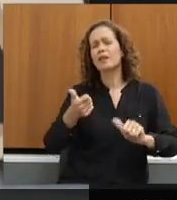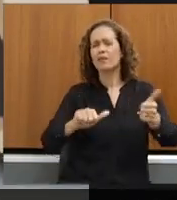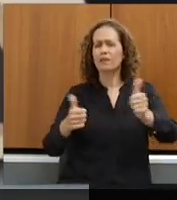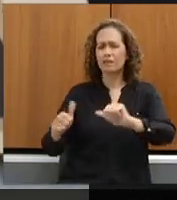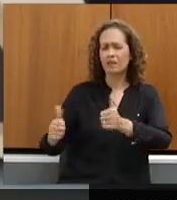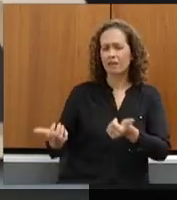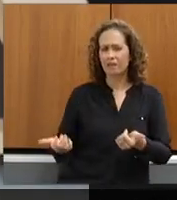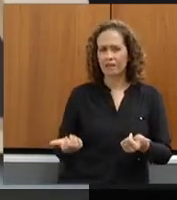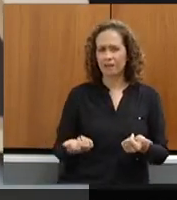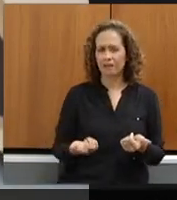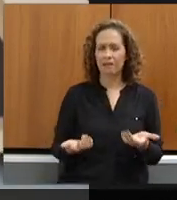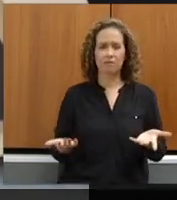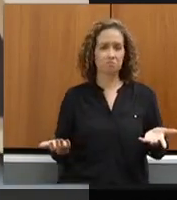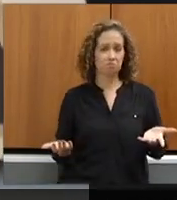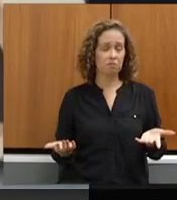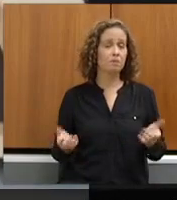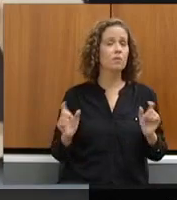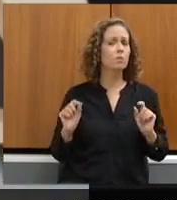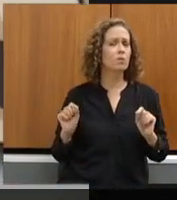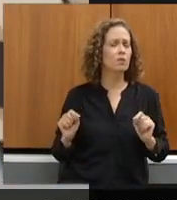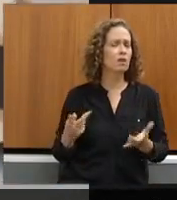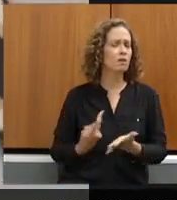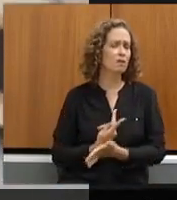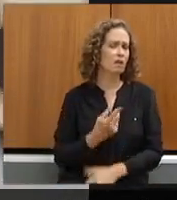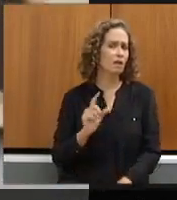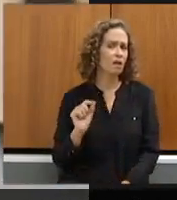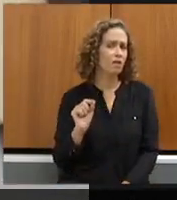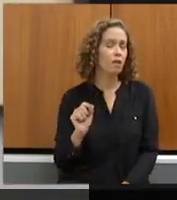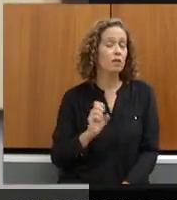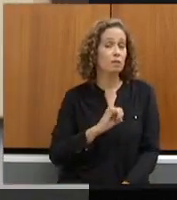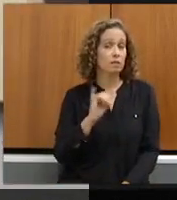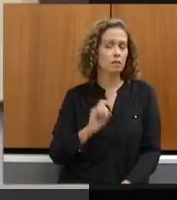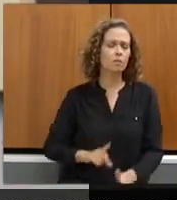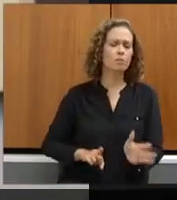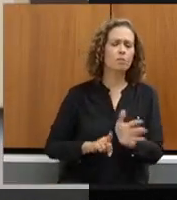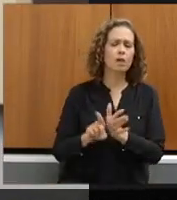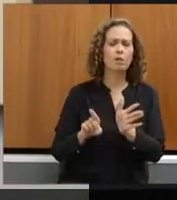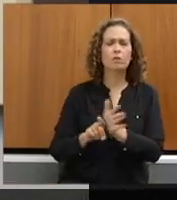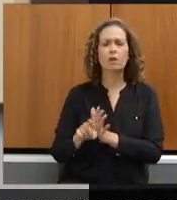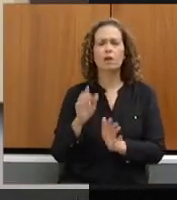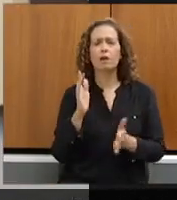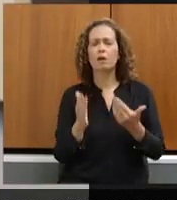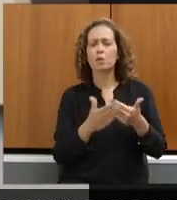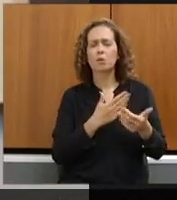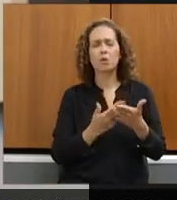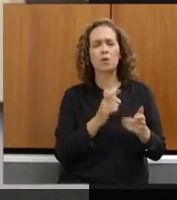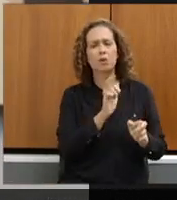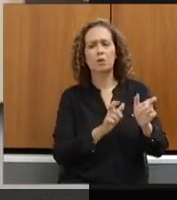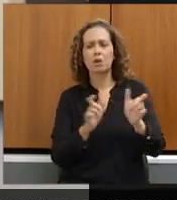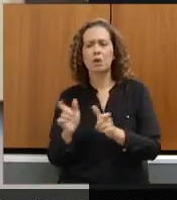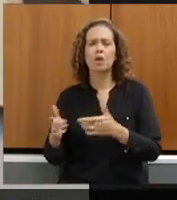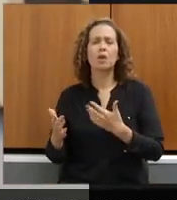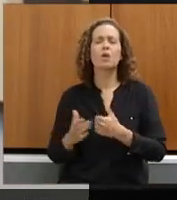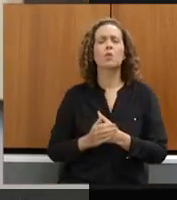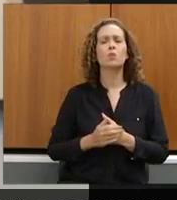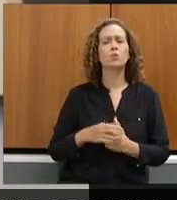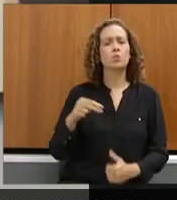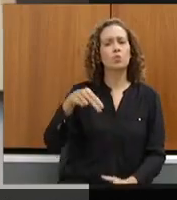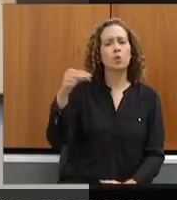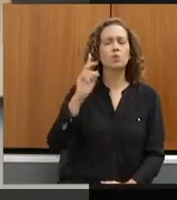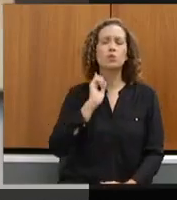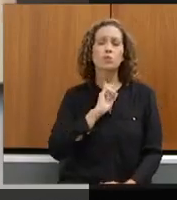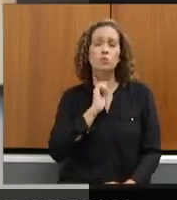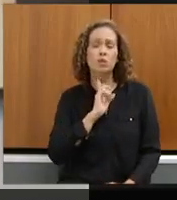ou agora o que acontece seguinte se perguntar aí só qualquer um deputado do norte de Minas Brasília de Minas é